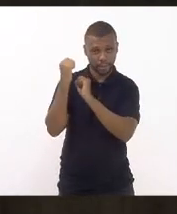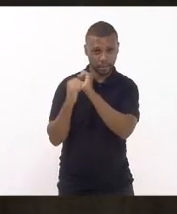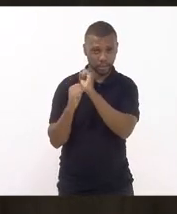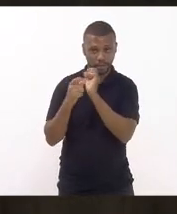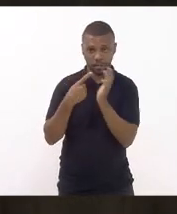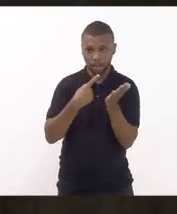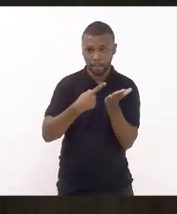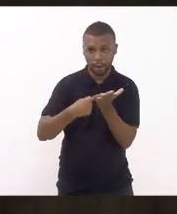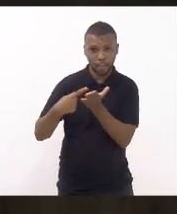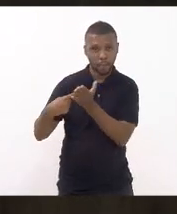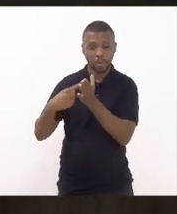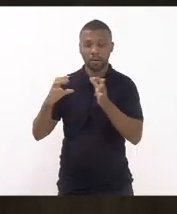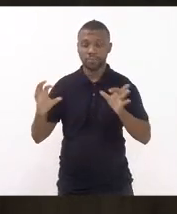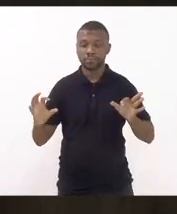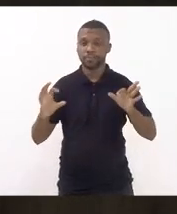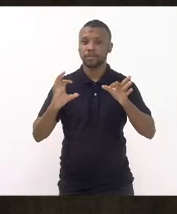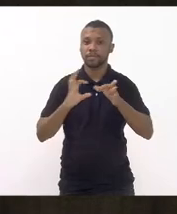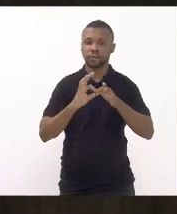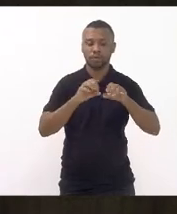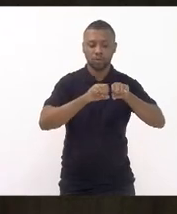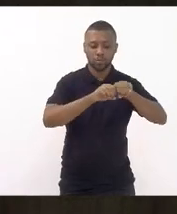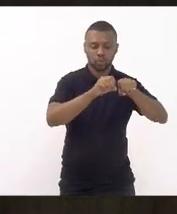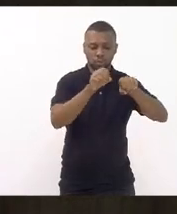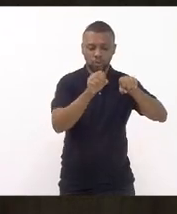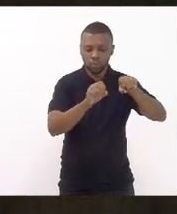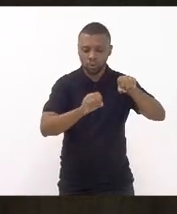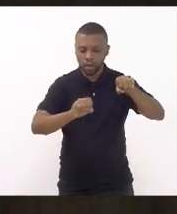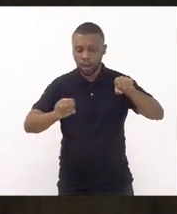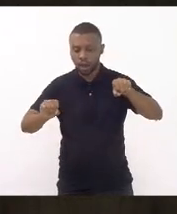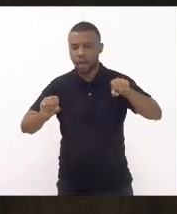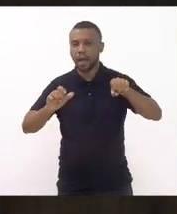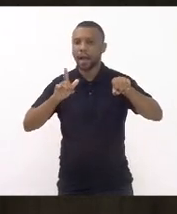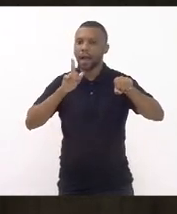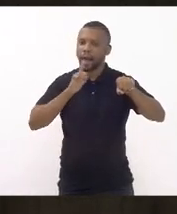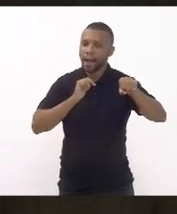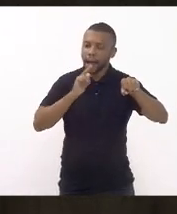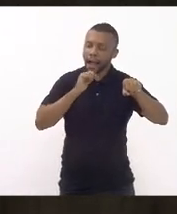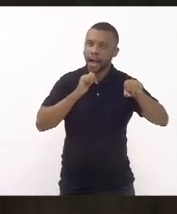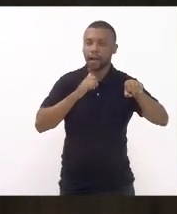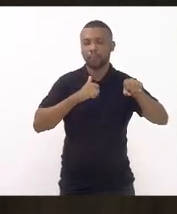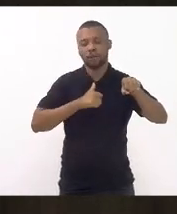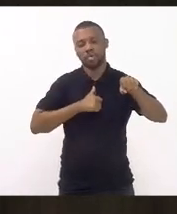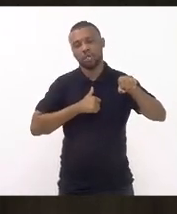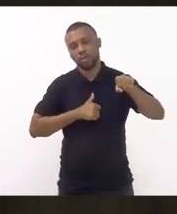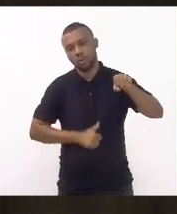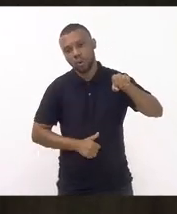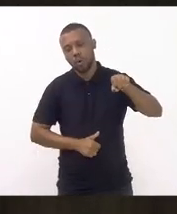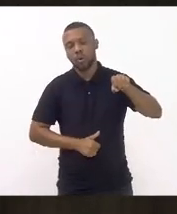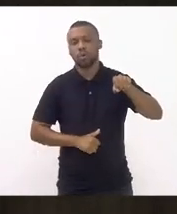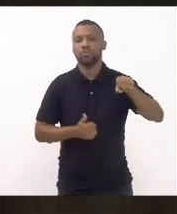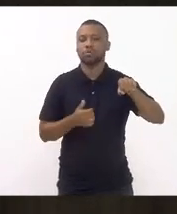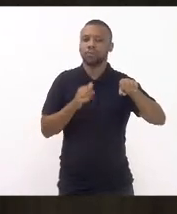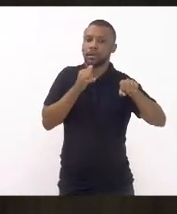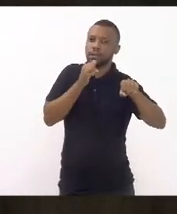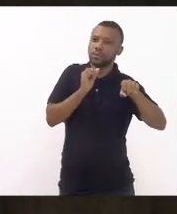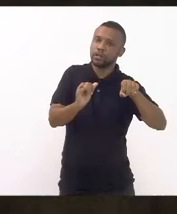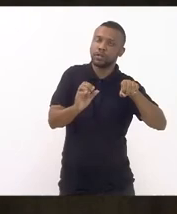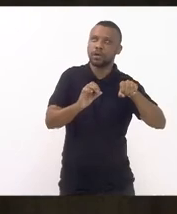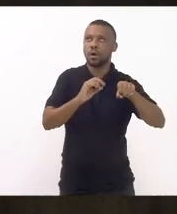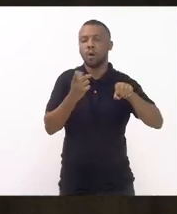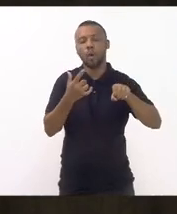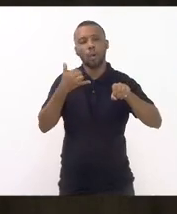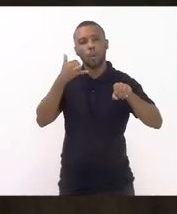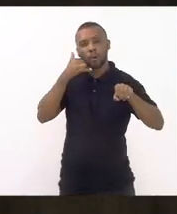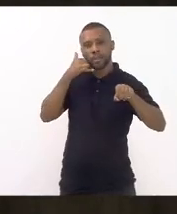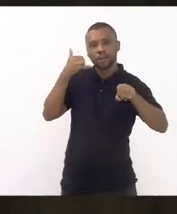uma ligação de água, de esgoto, de energia, de telefonia, seja qual